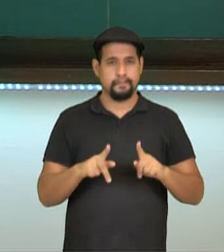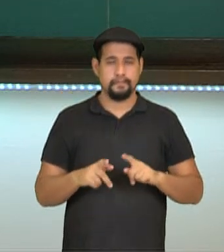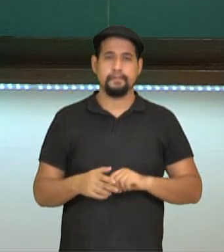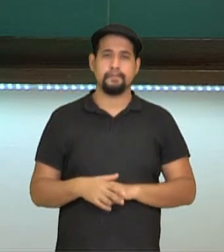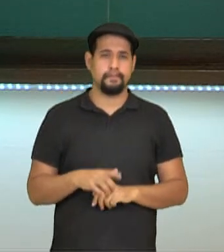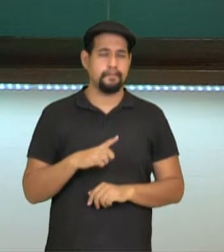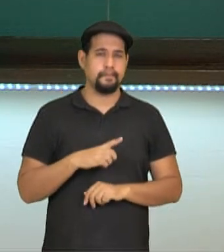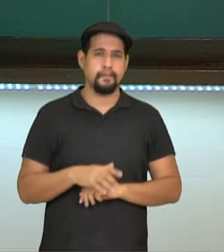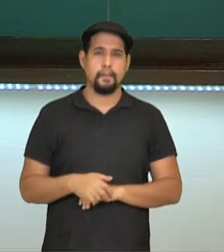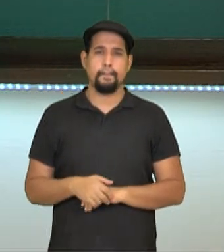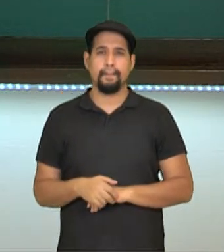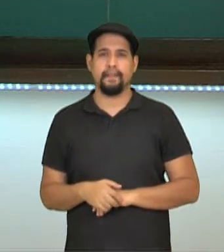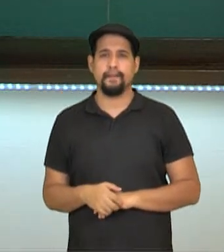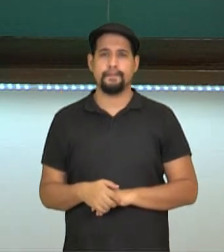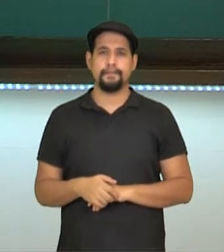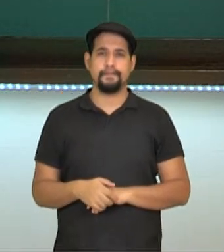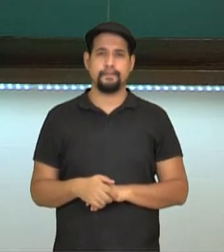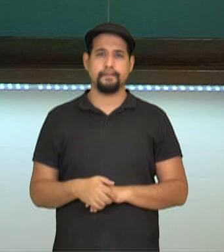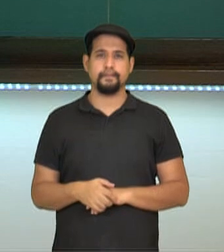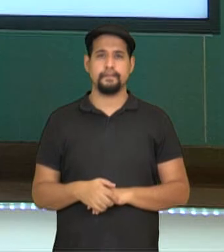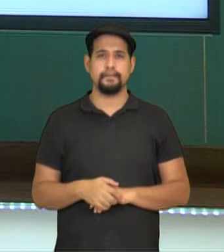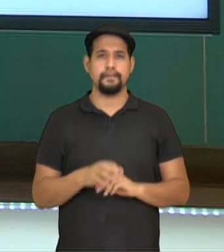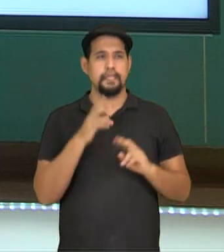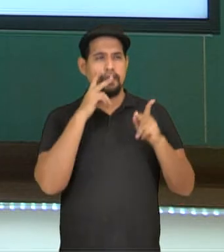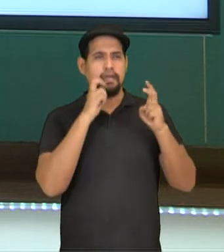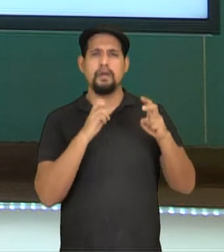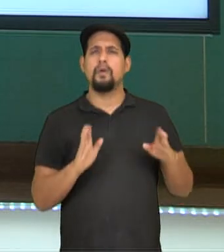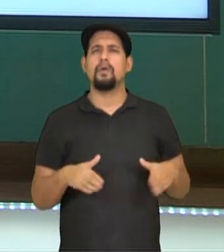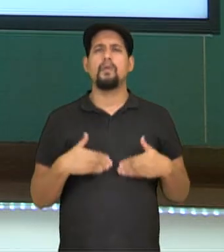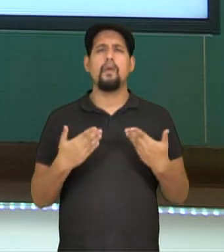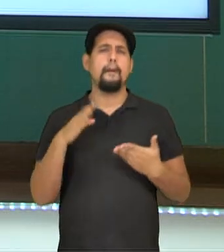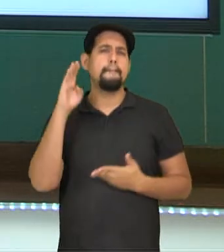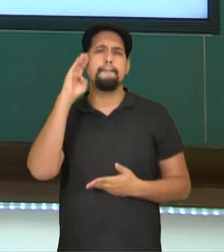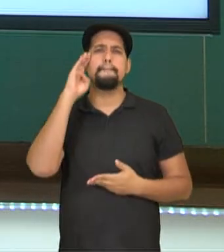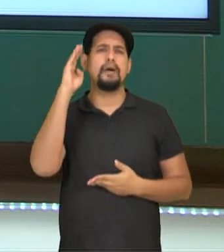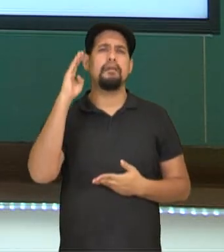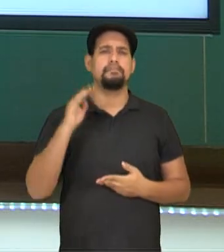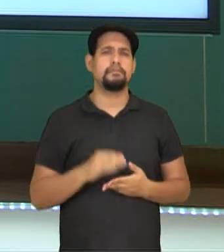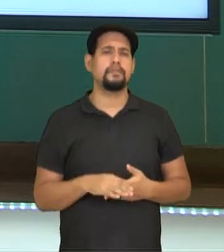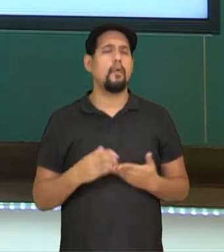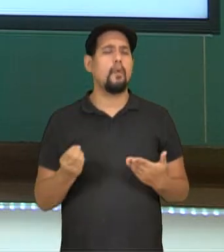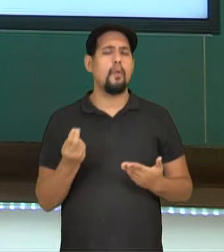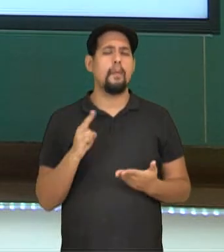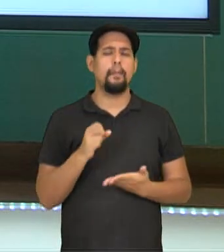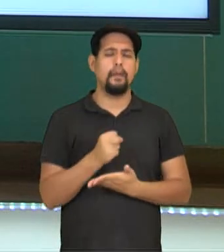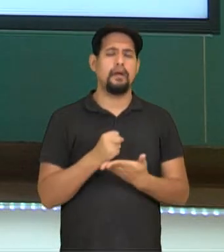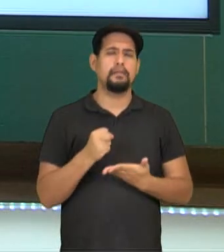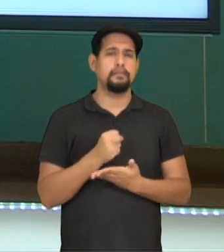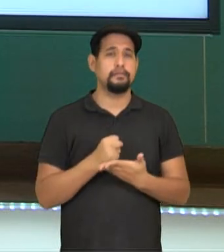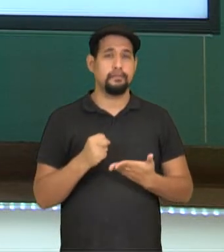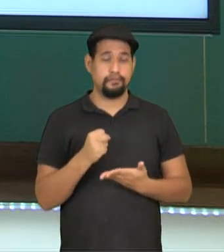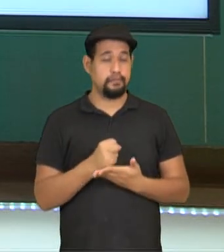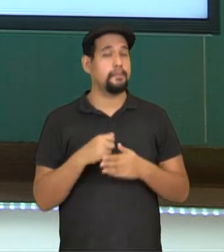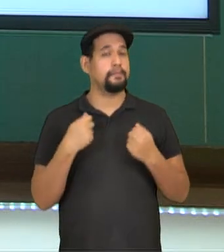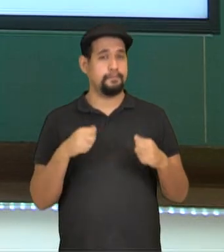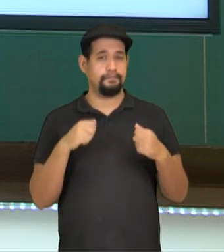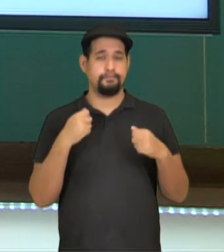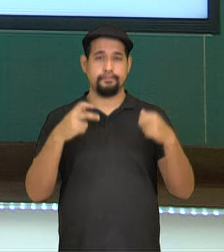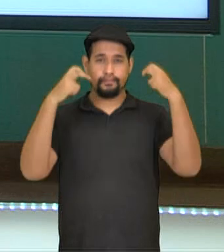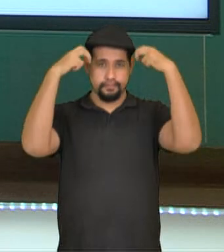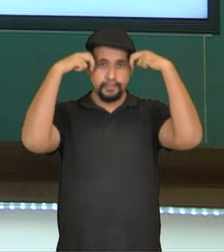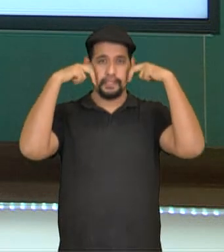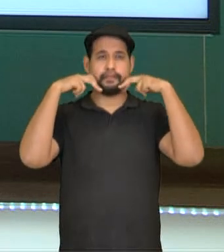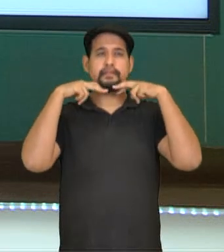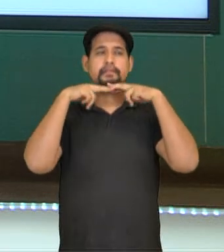equipamentos de segurança, ok? Então olha só, quais são os principais ou os mais básicos? O capacete,